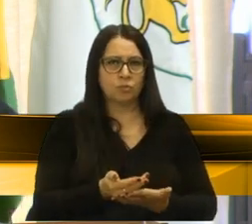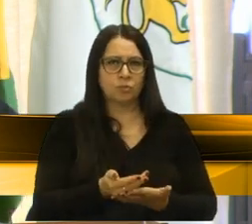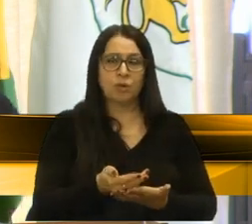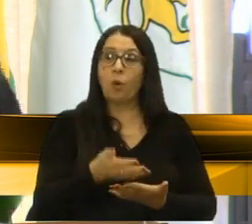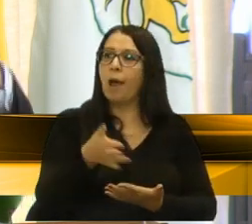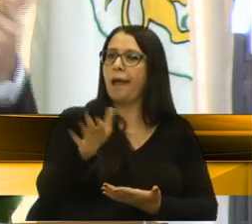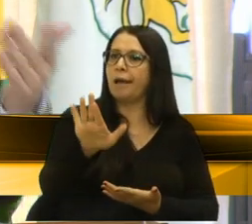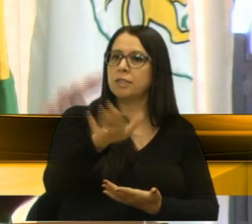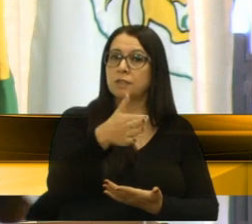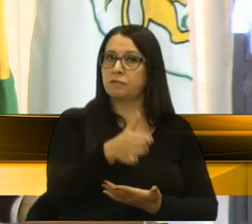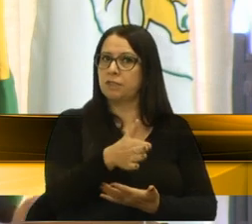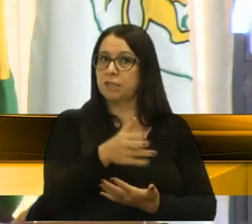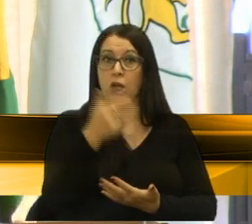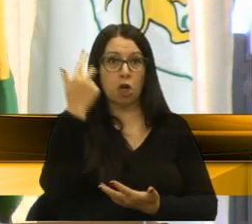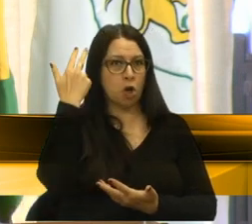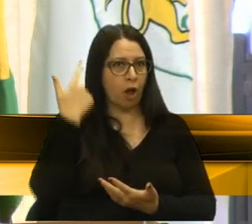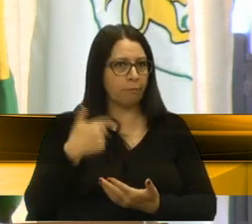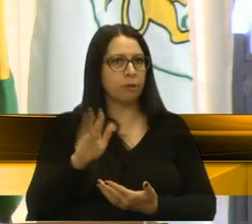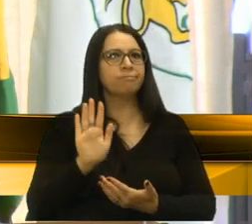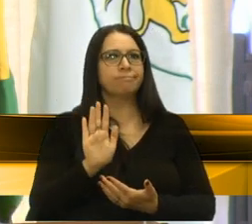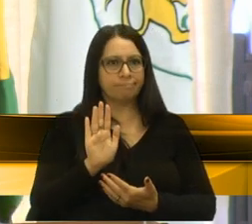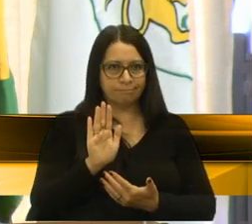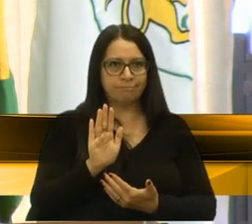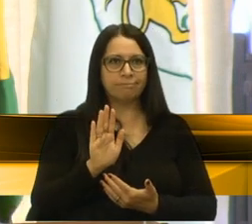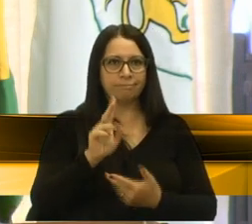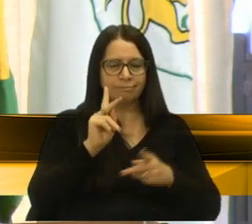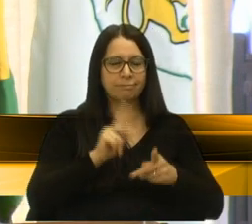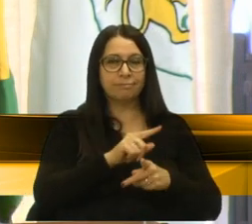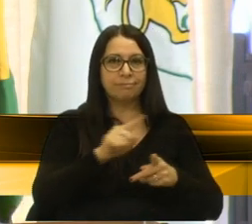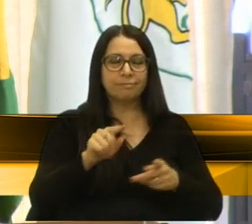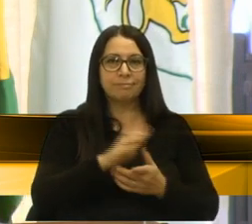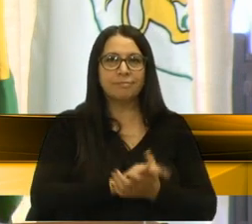e meia, não, é normalmente é lotado. Pessoal em pé,